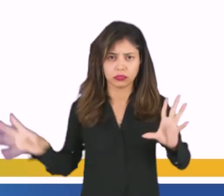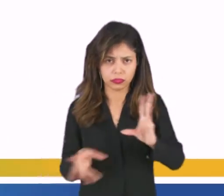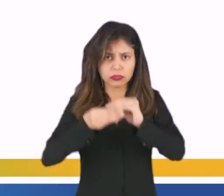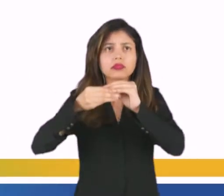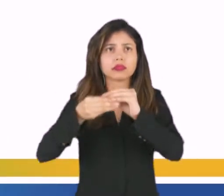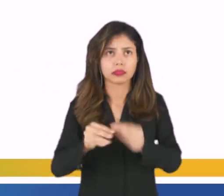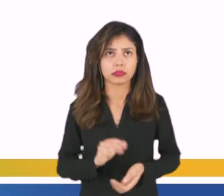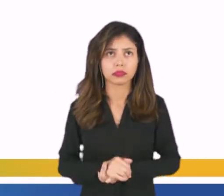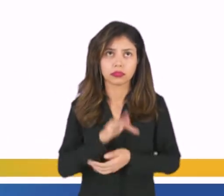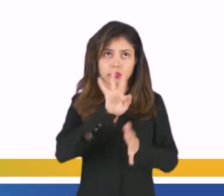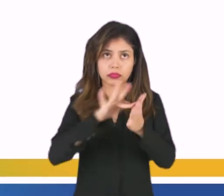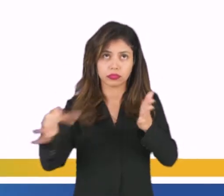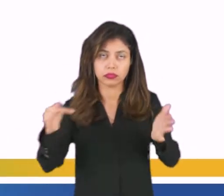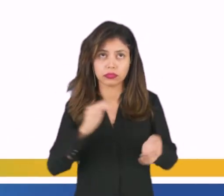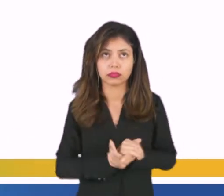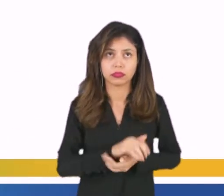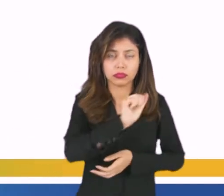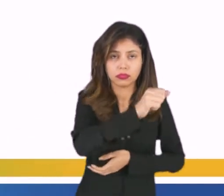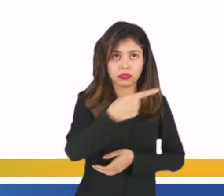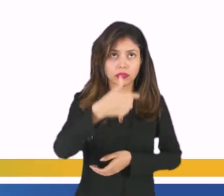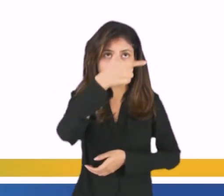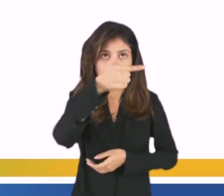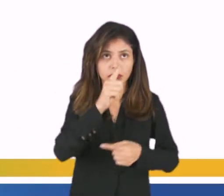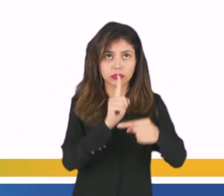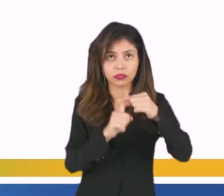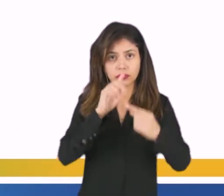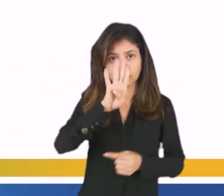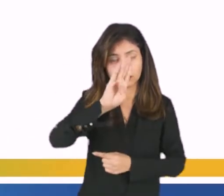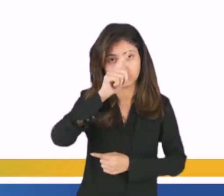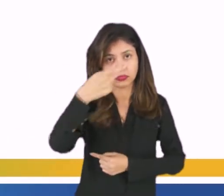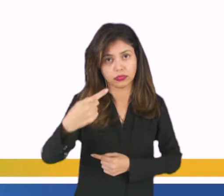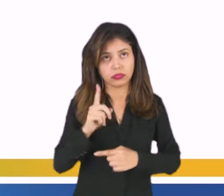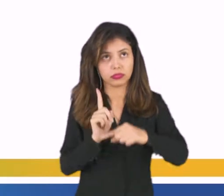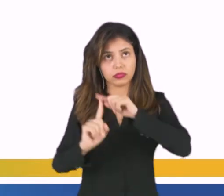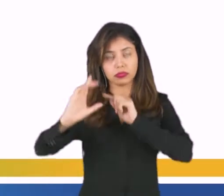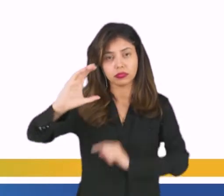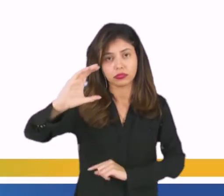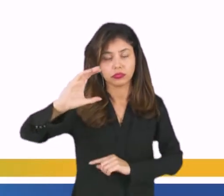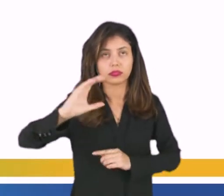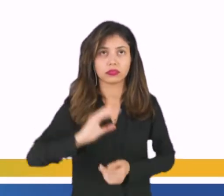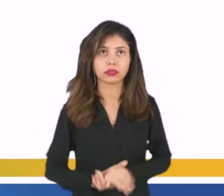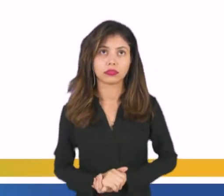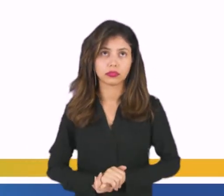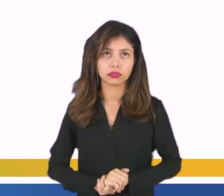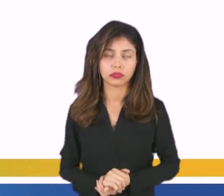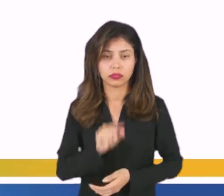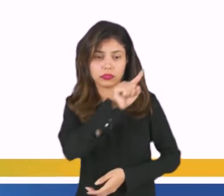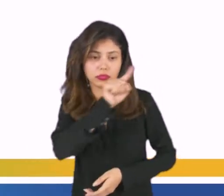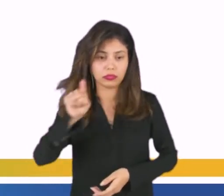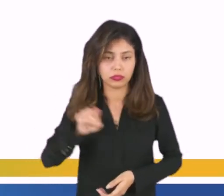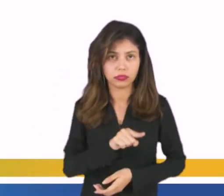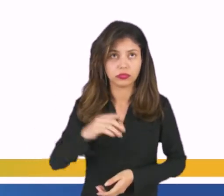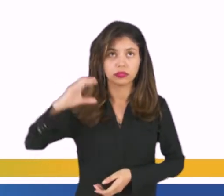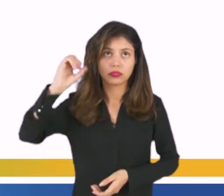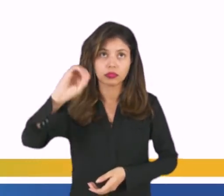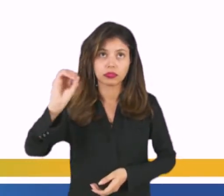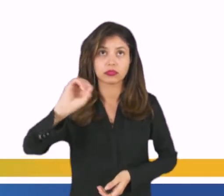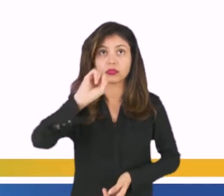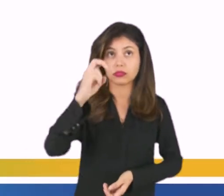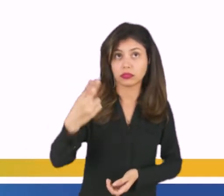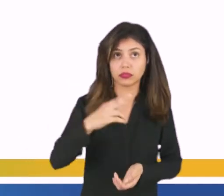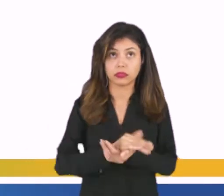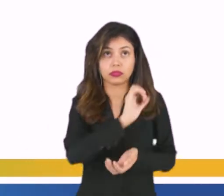ser reduzida à forma ax² mais bx maior que zero,